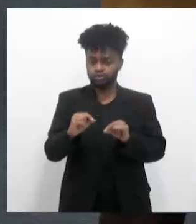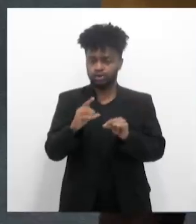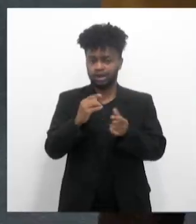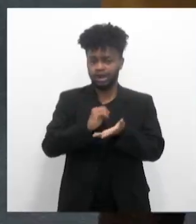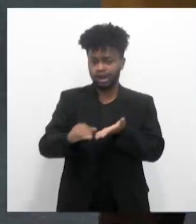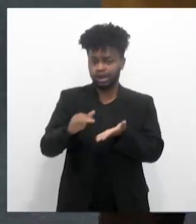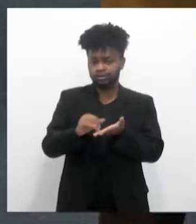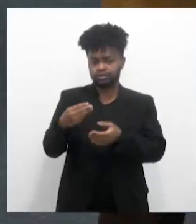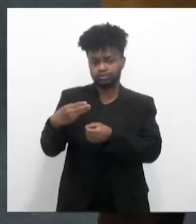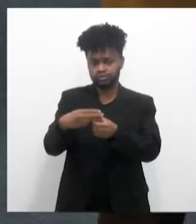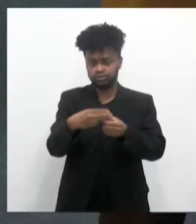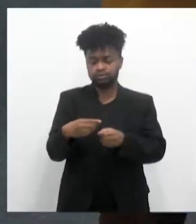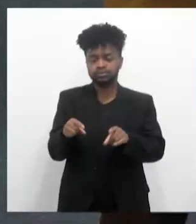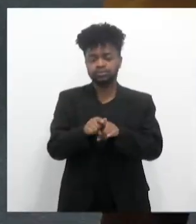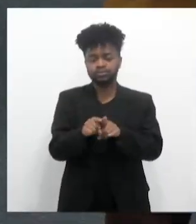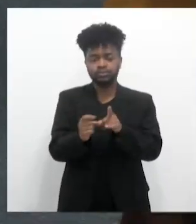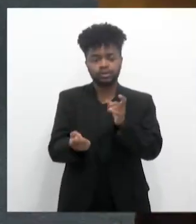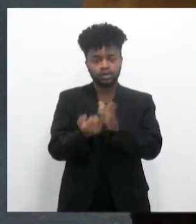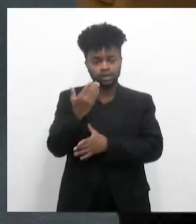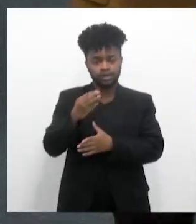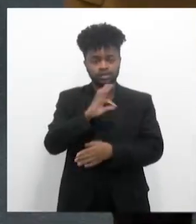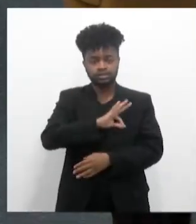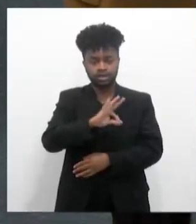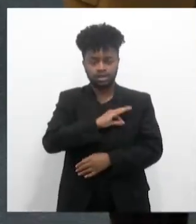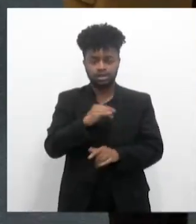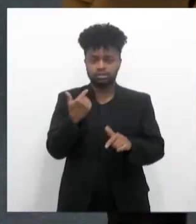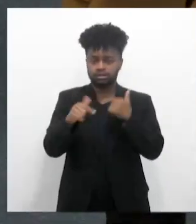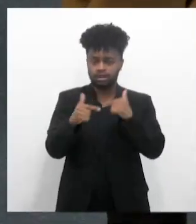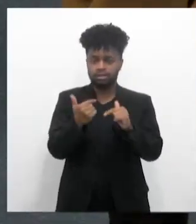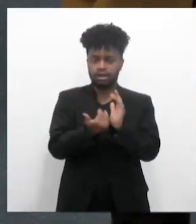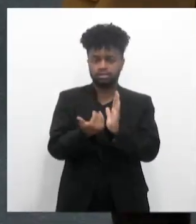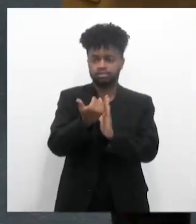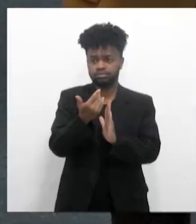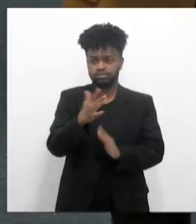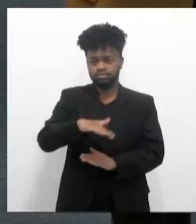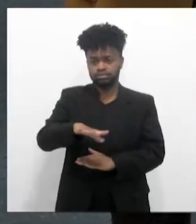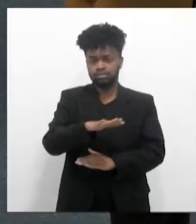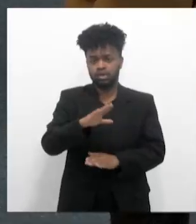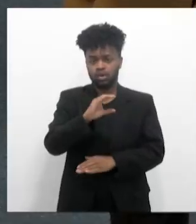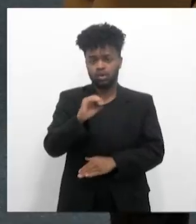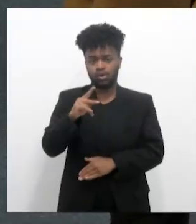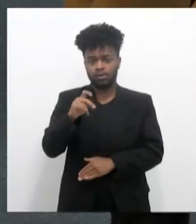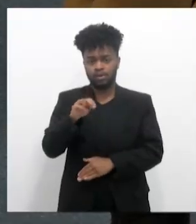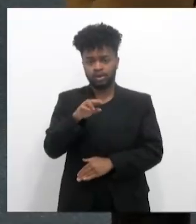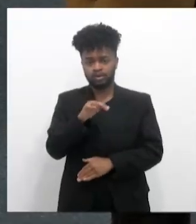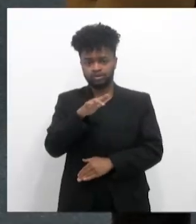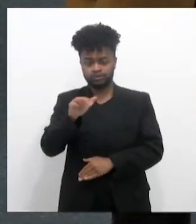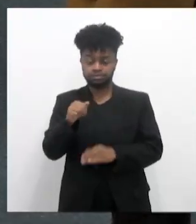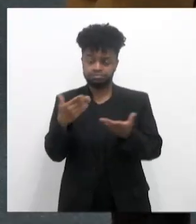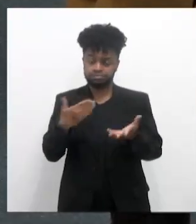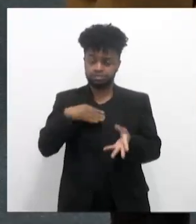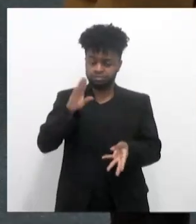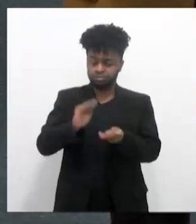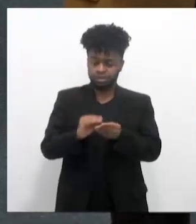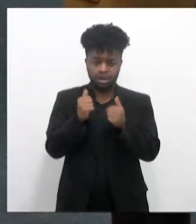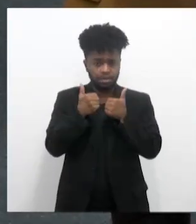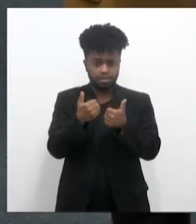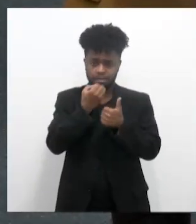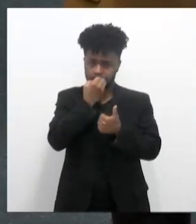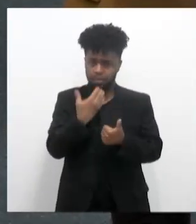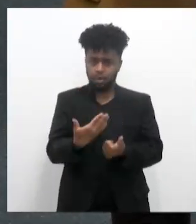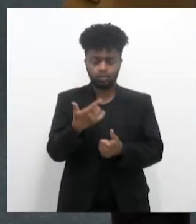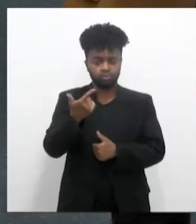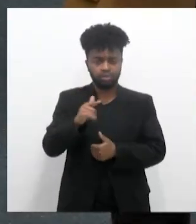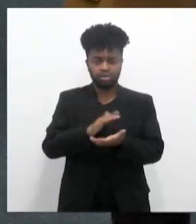tem e está criando renda e emprego nas cooperativas. Portanto, resumindo, é tudo de bom. Não há